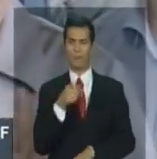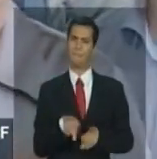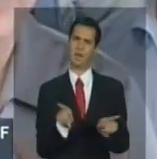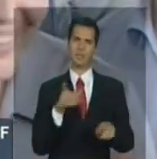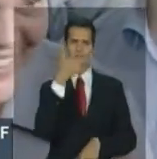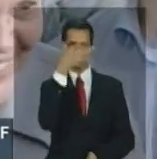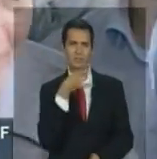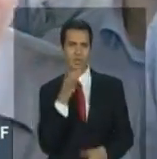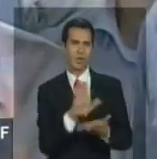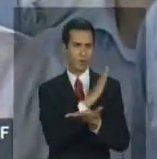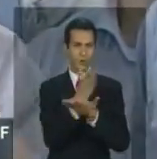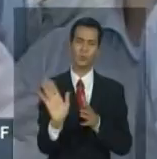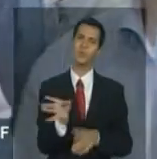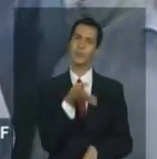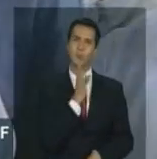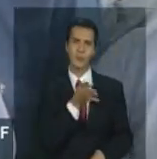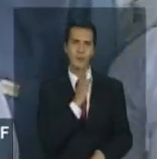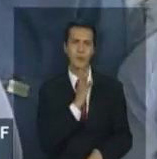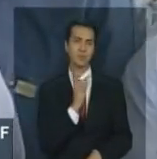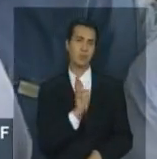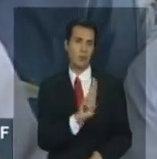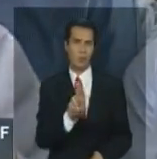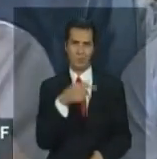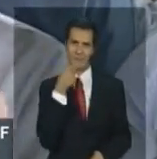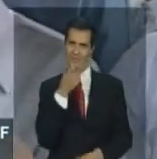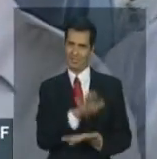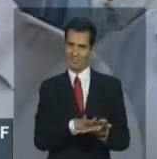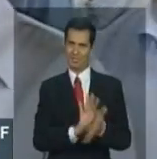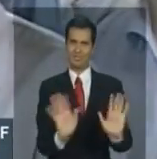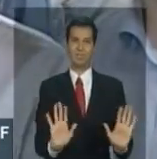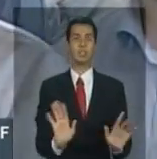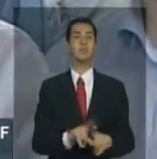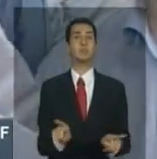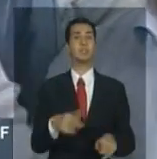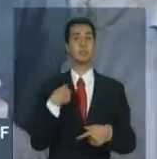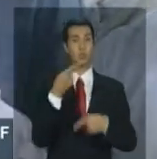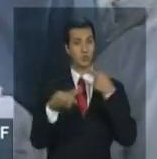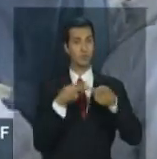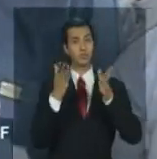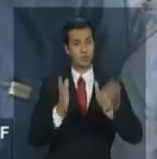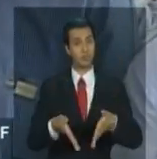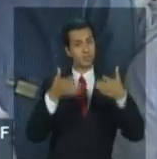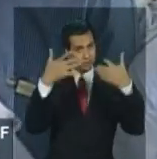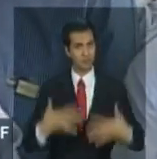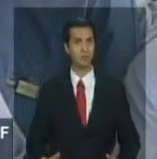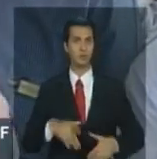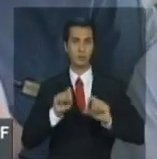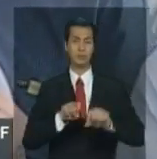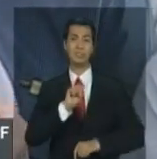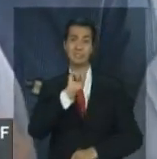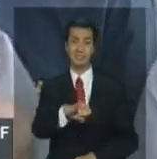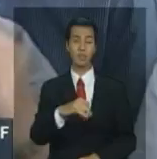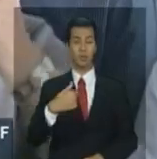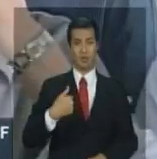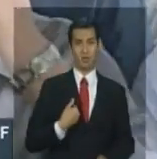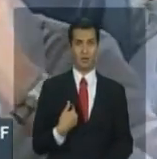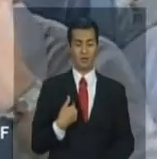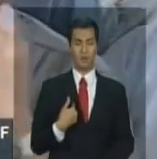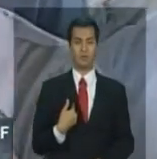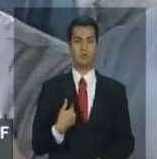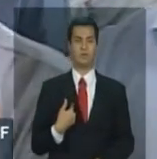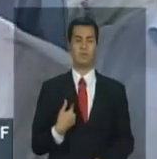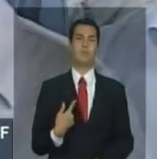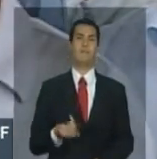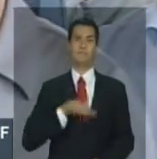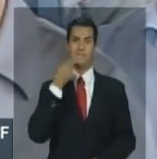caras parecidas, não vou dizer quem. Eu disse para vocês o seguinte, se eu cair na besteira de falar